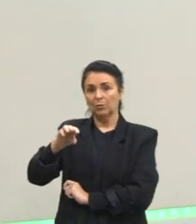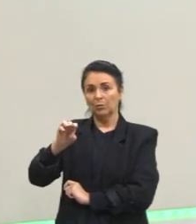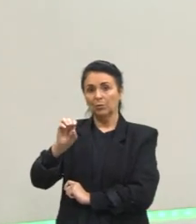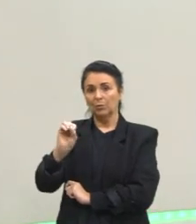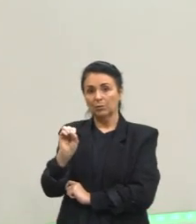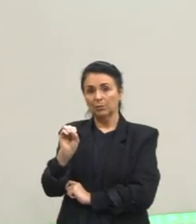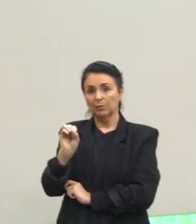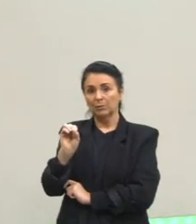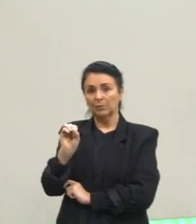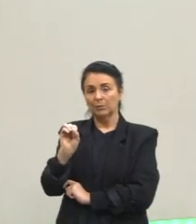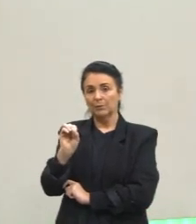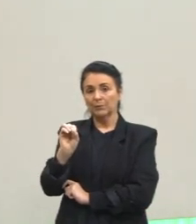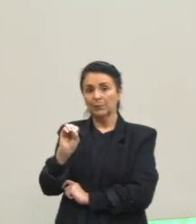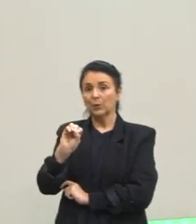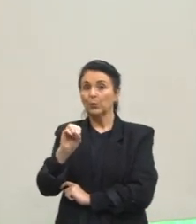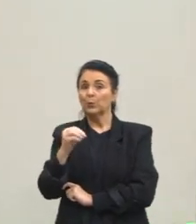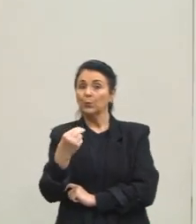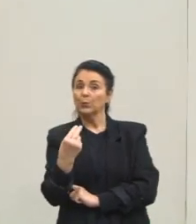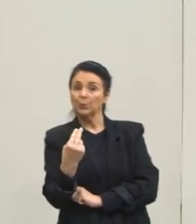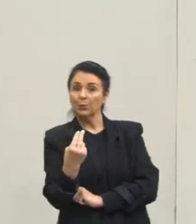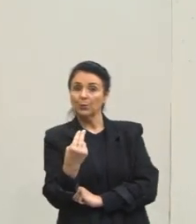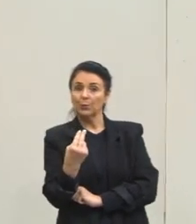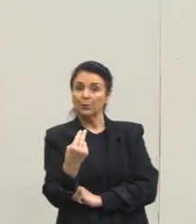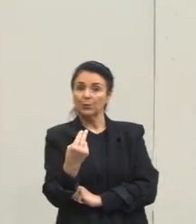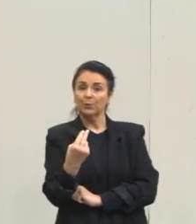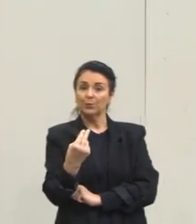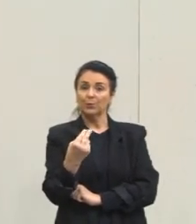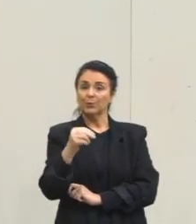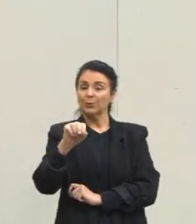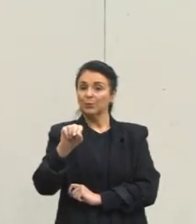e o outro